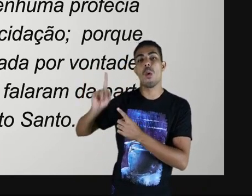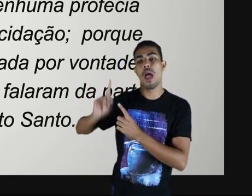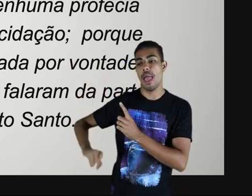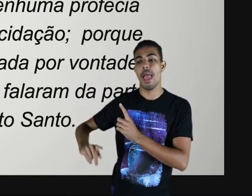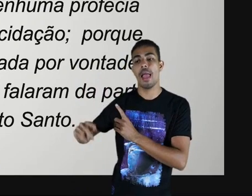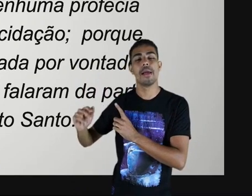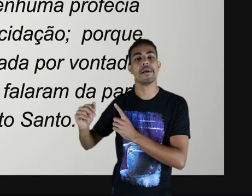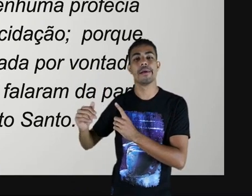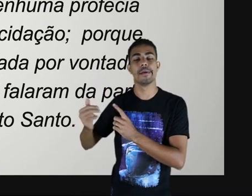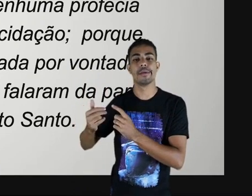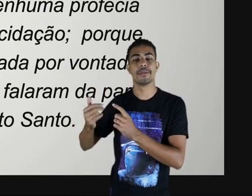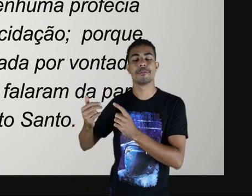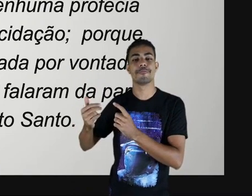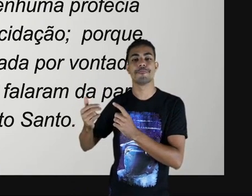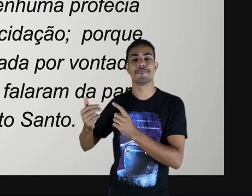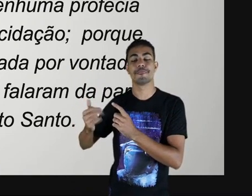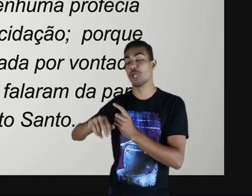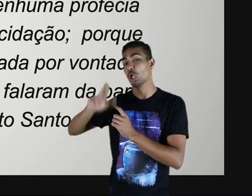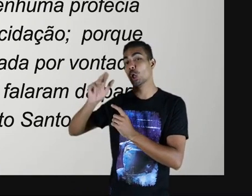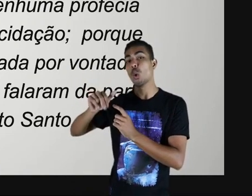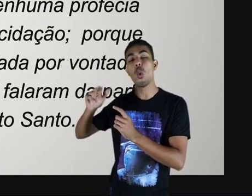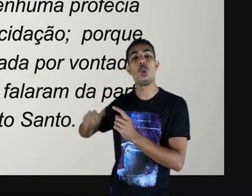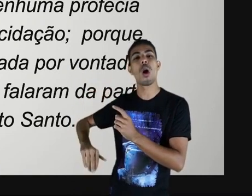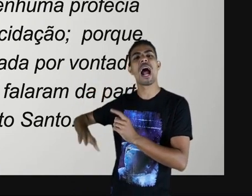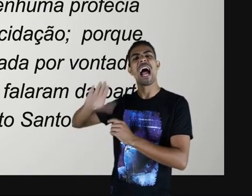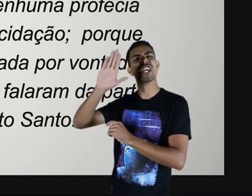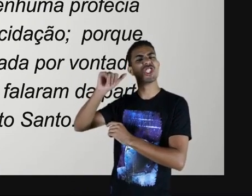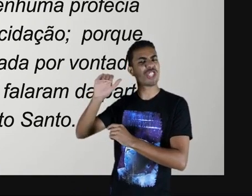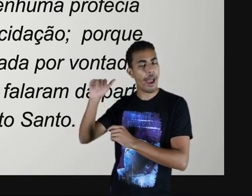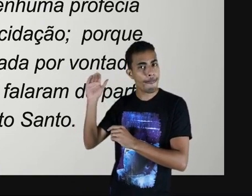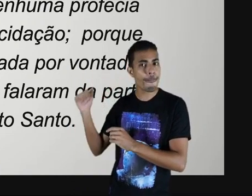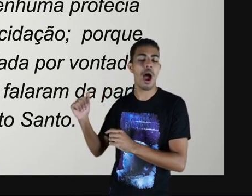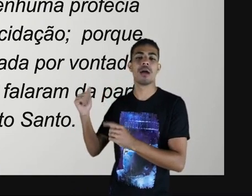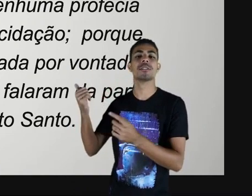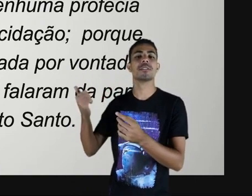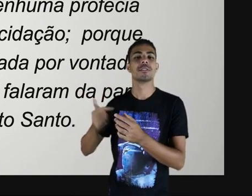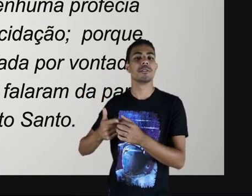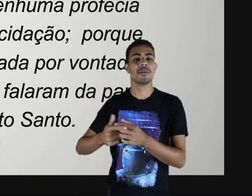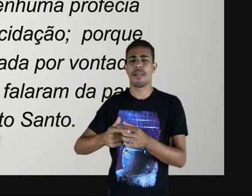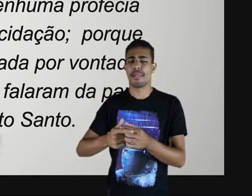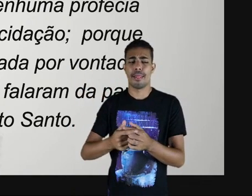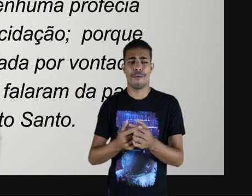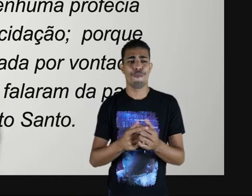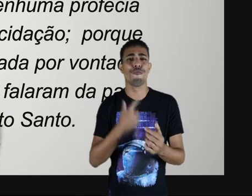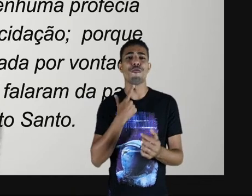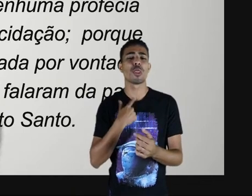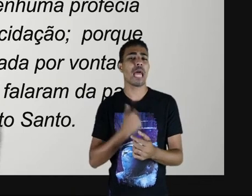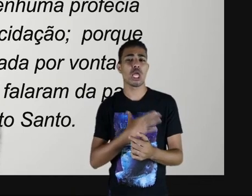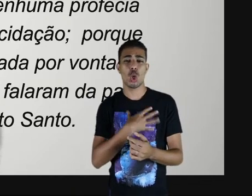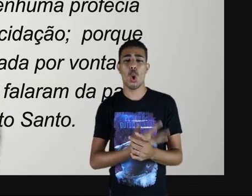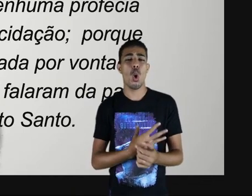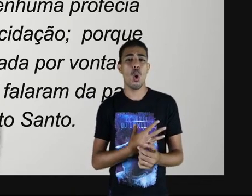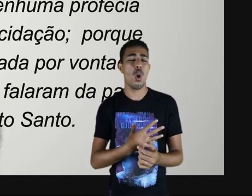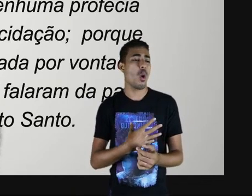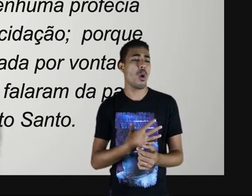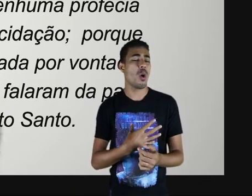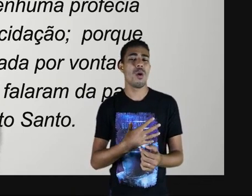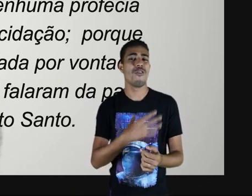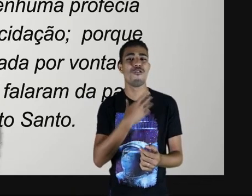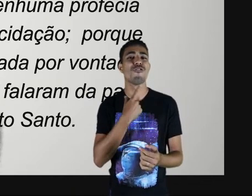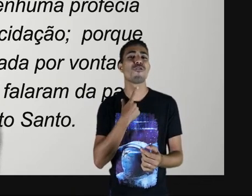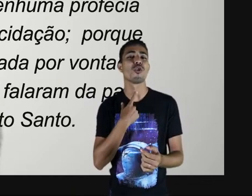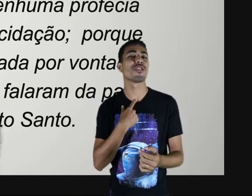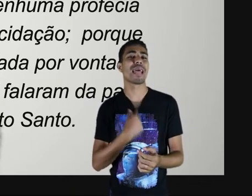elucidação, porque nunca, jamais, qualquer profecia foi dada por vontade humana. Entretanto,